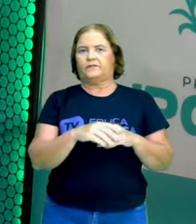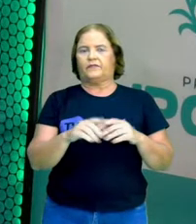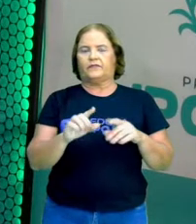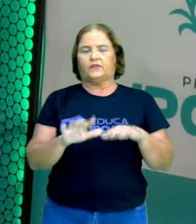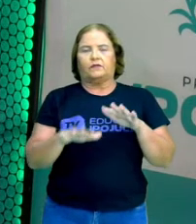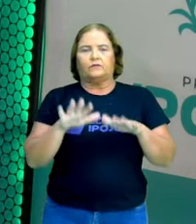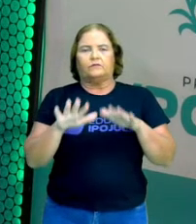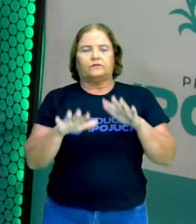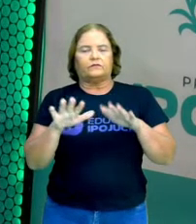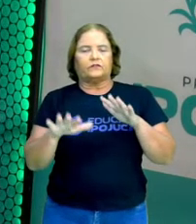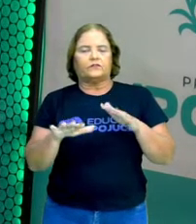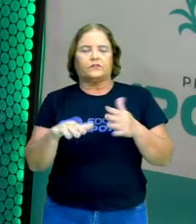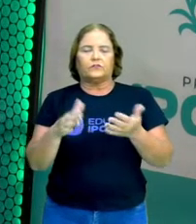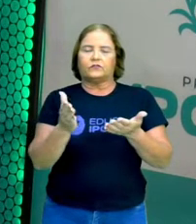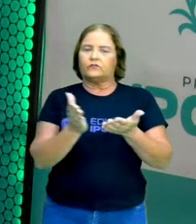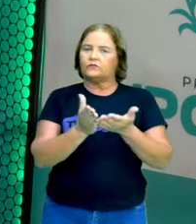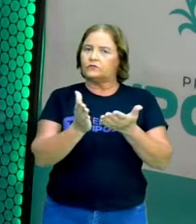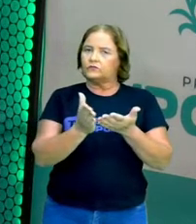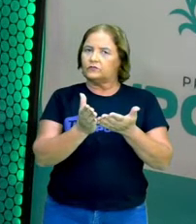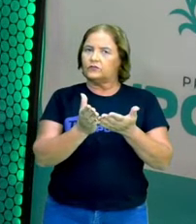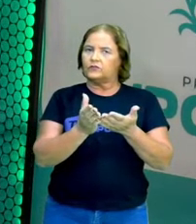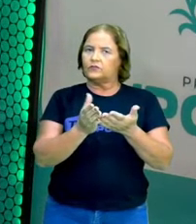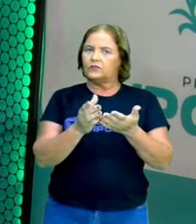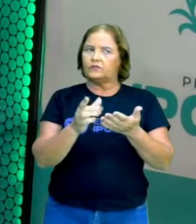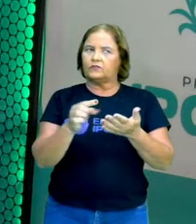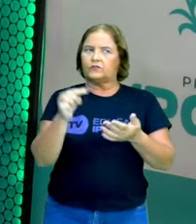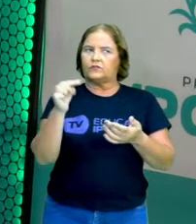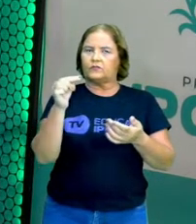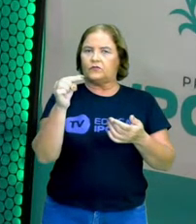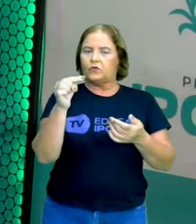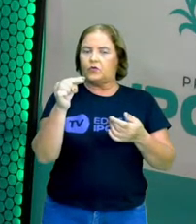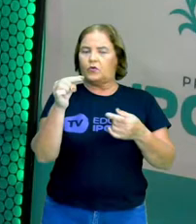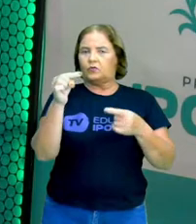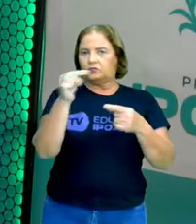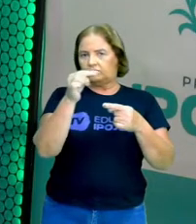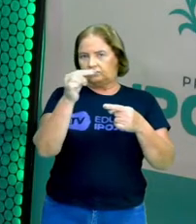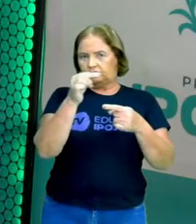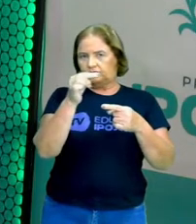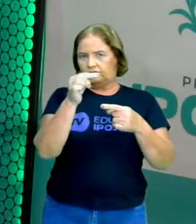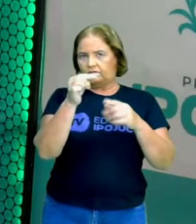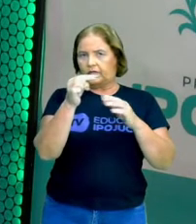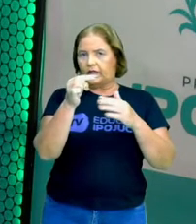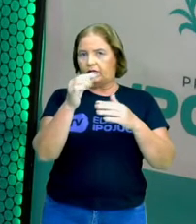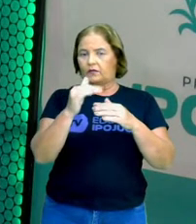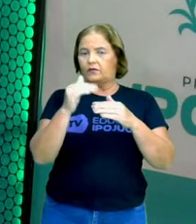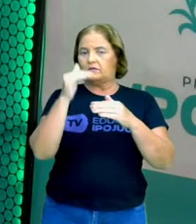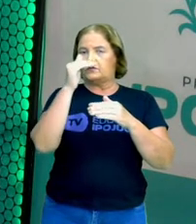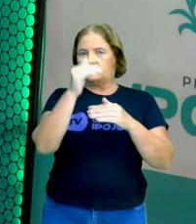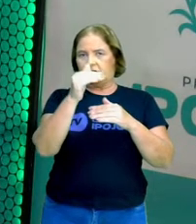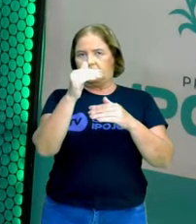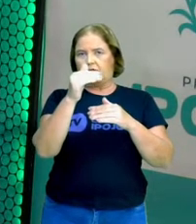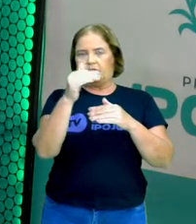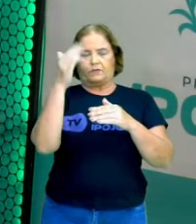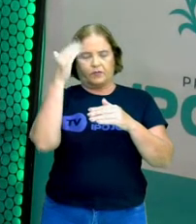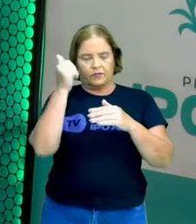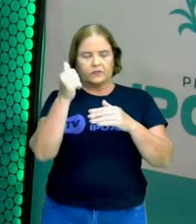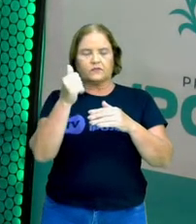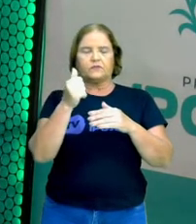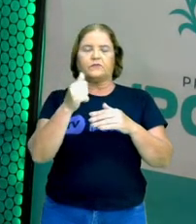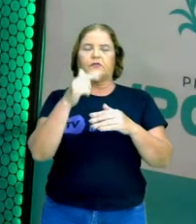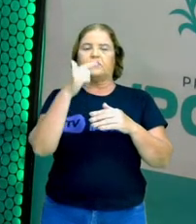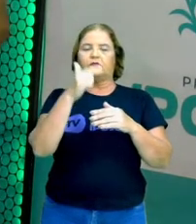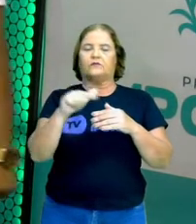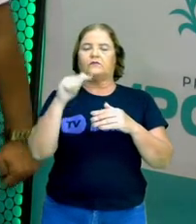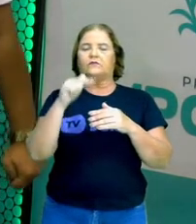Às vezes, nos livros, se coloca assim esse tracinho em cima do período para saber que ele está sendo repetido.